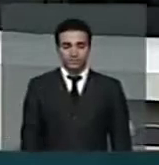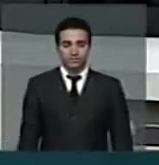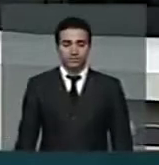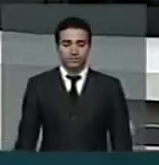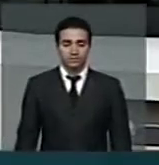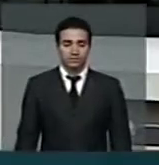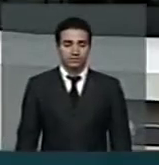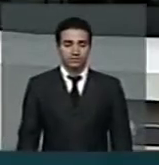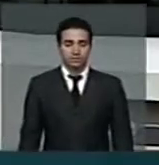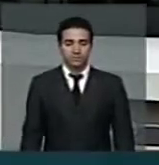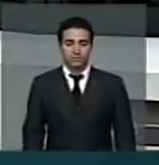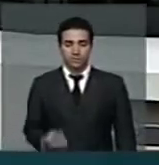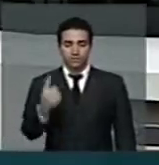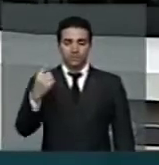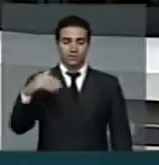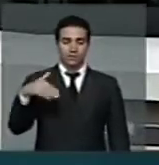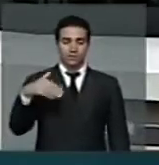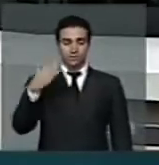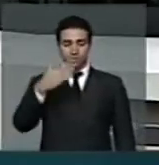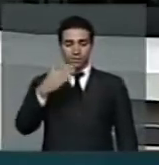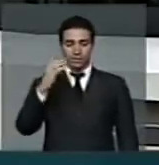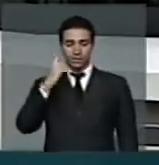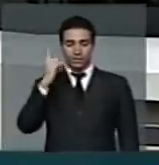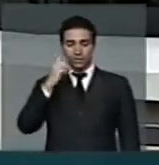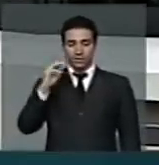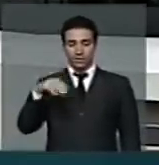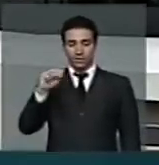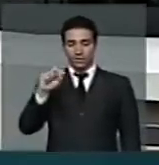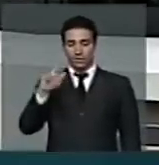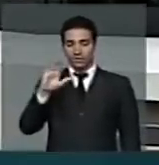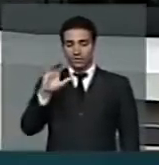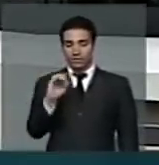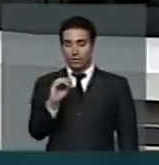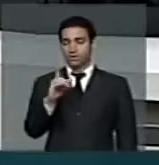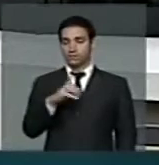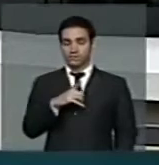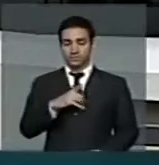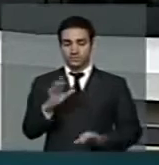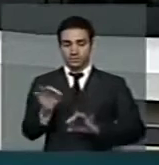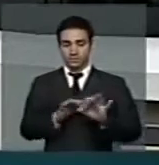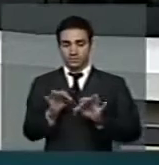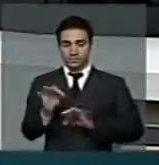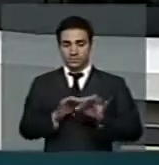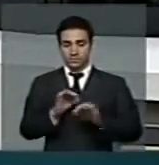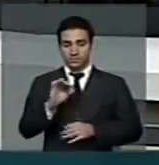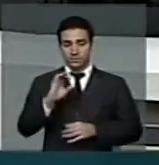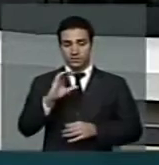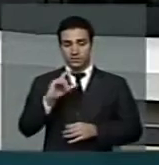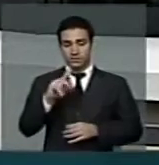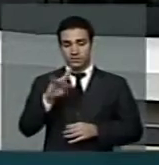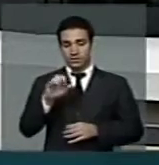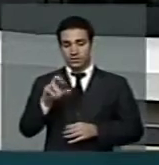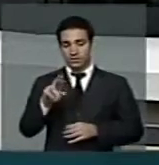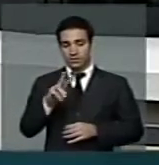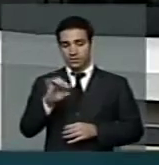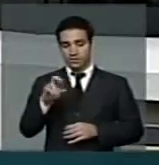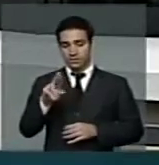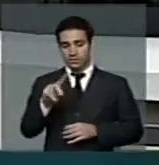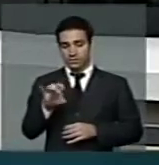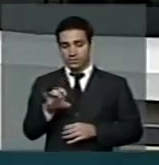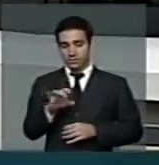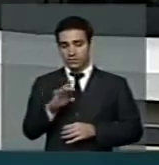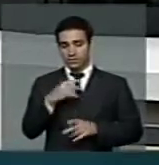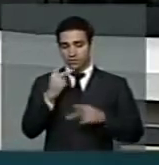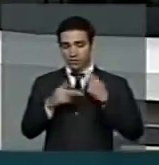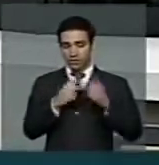para dar como líder por um minuto? Enquanto o deputado Márcio Queira prepara, deputado Kleber Verde. A registrar, senhor presidente, que estivemos na